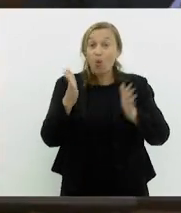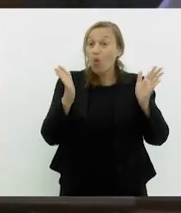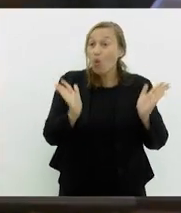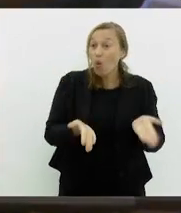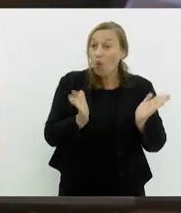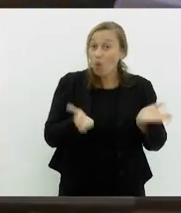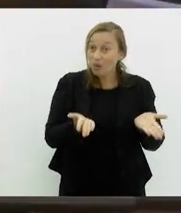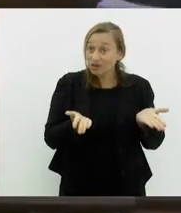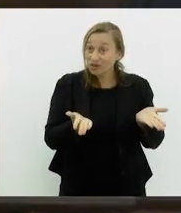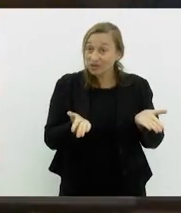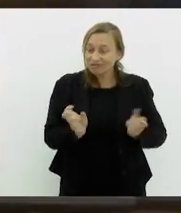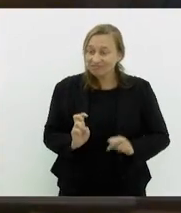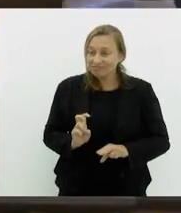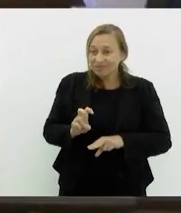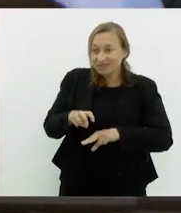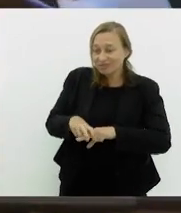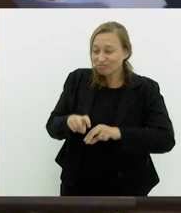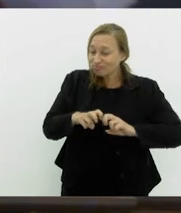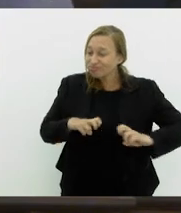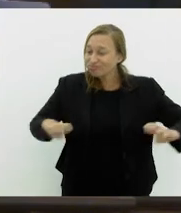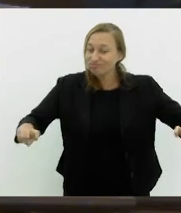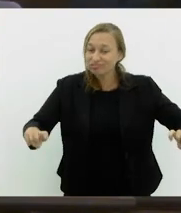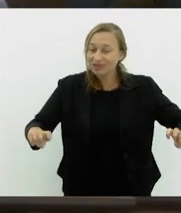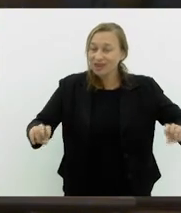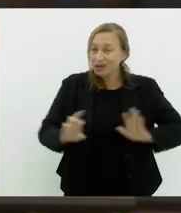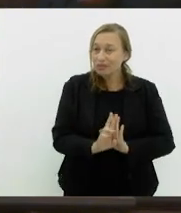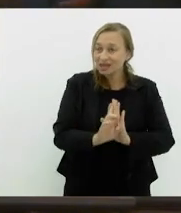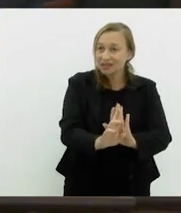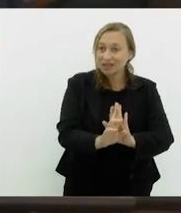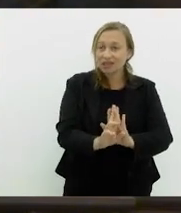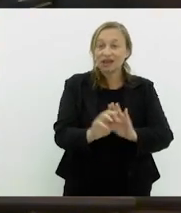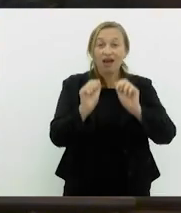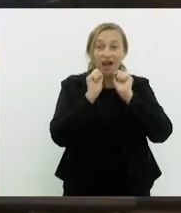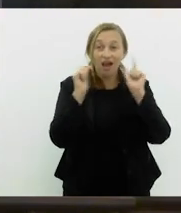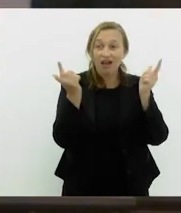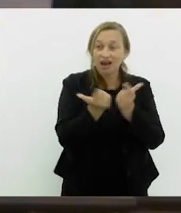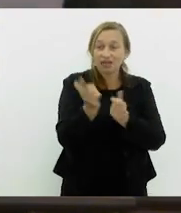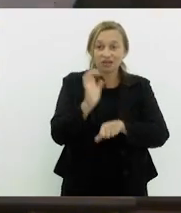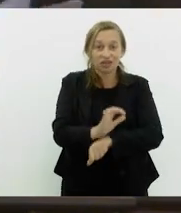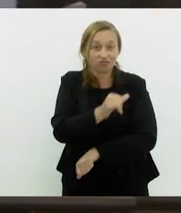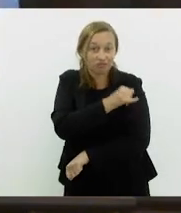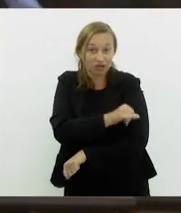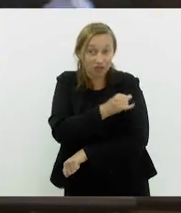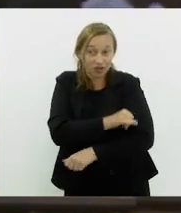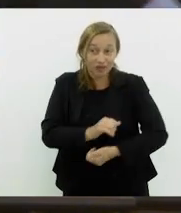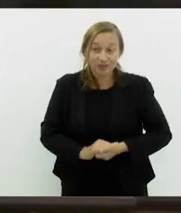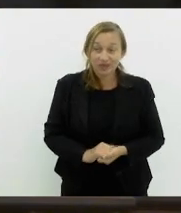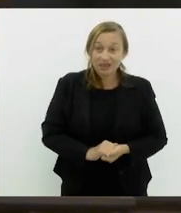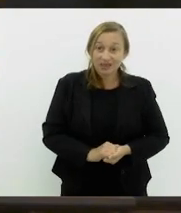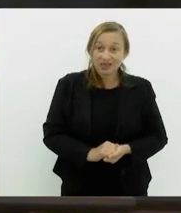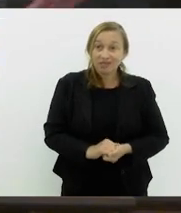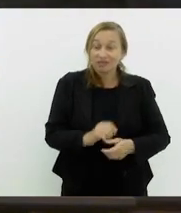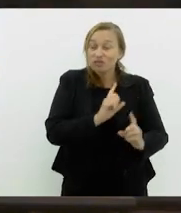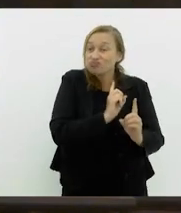nessa mesa seleta representando a Assembleia Legislativa do Estado do Rio de Janeiro, neste